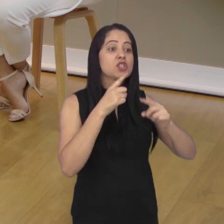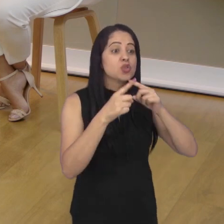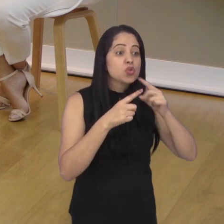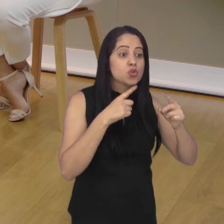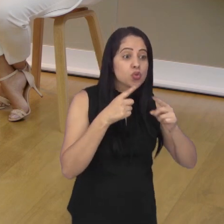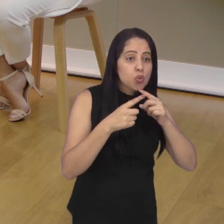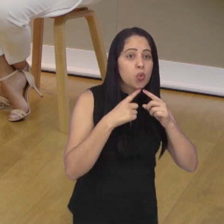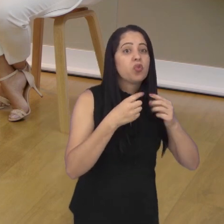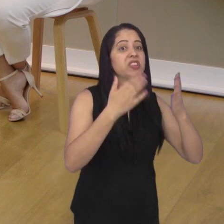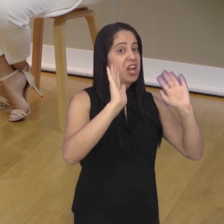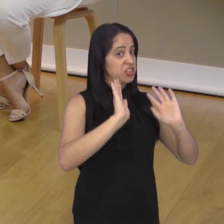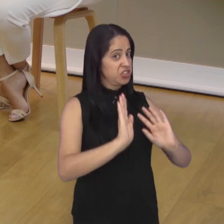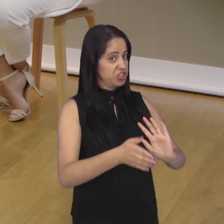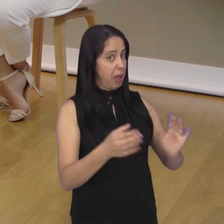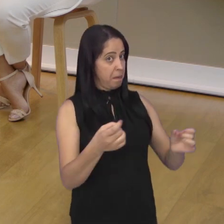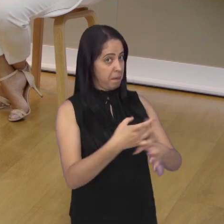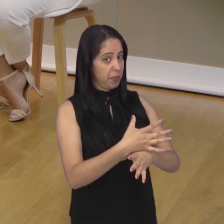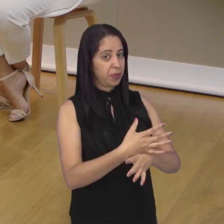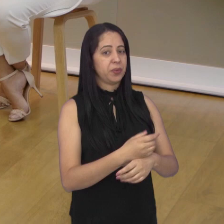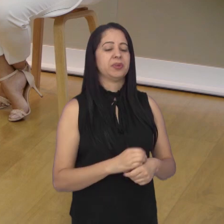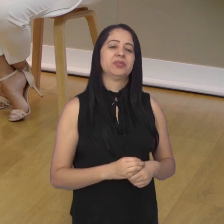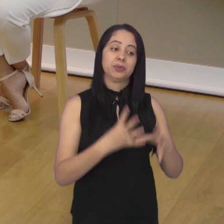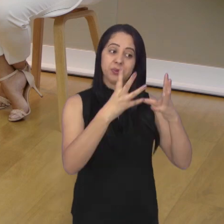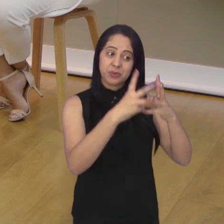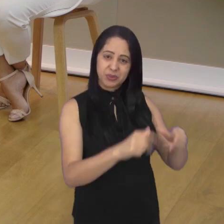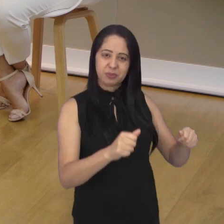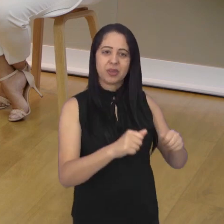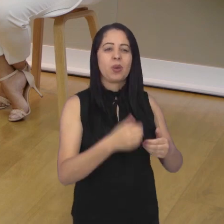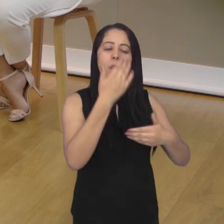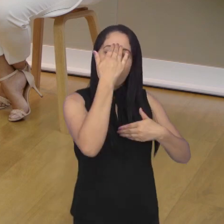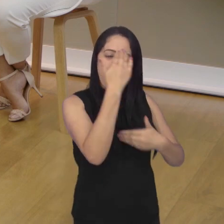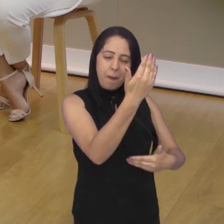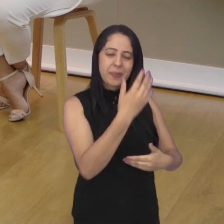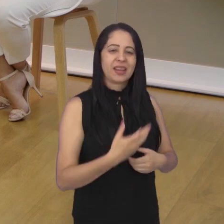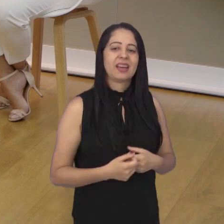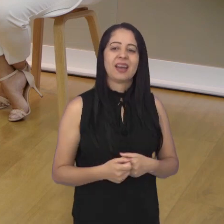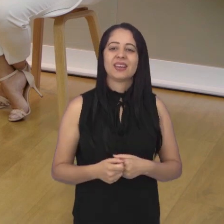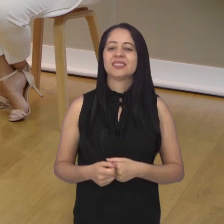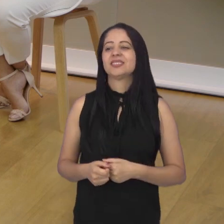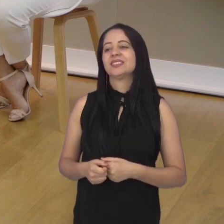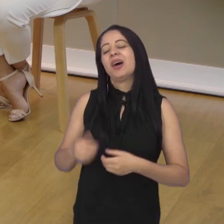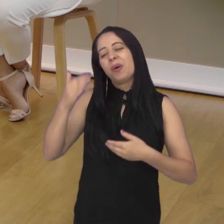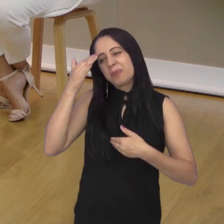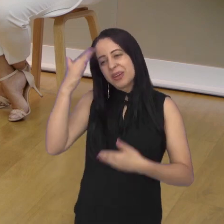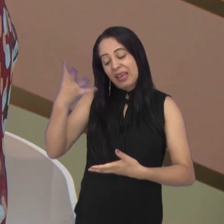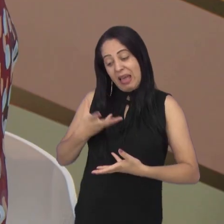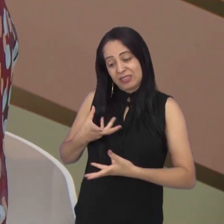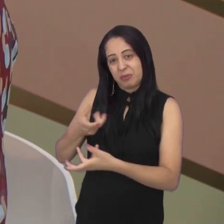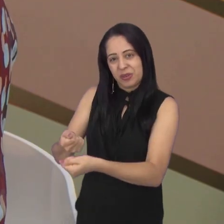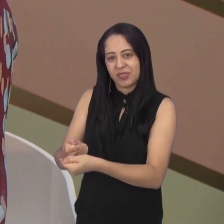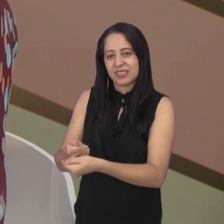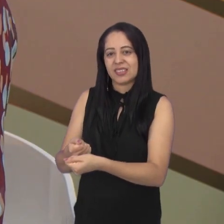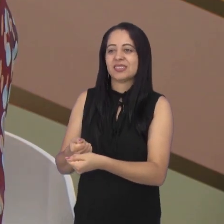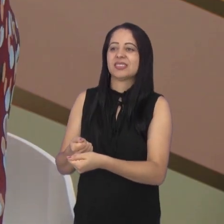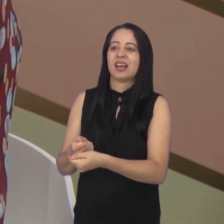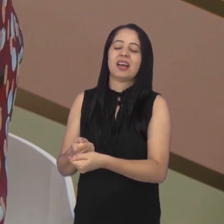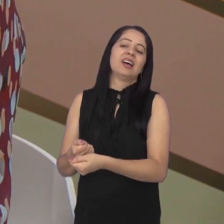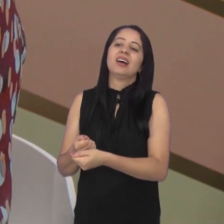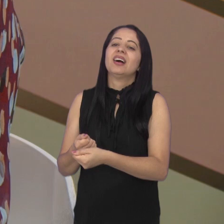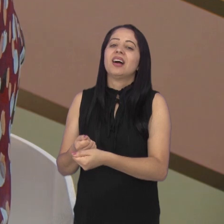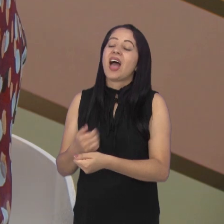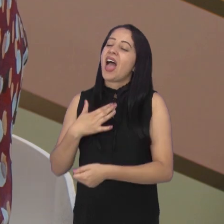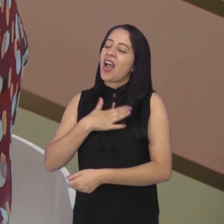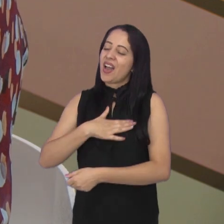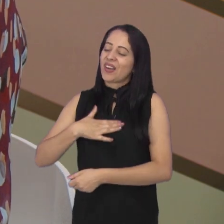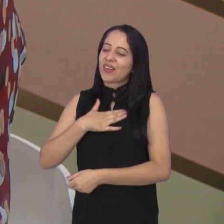conseguiu esclarecer algumas dúvidas dos telespectadores. Muito obrigada pela sua participação. Obrigada pelo convite. Uma delícia falar